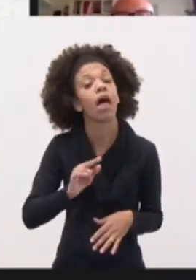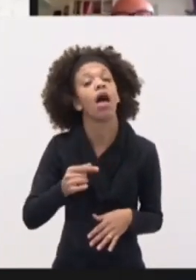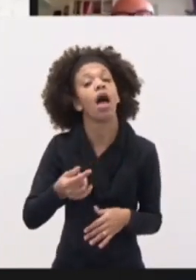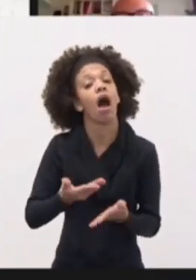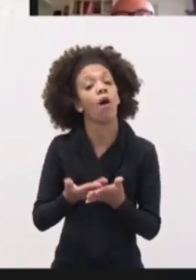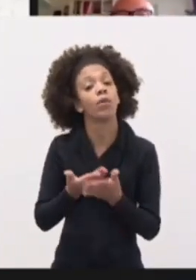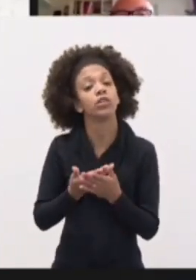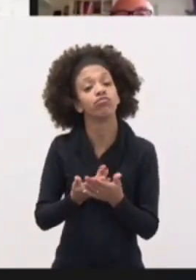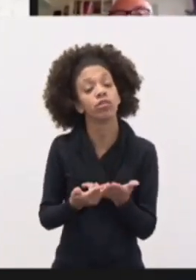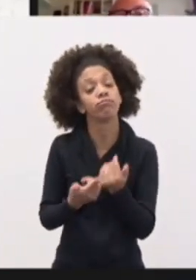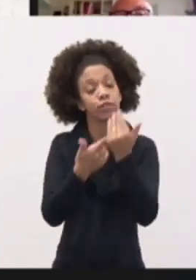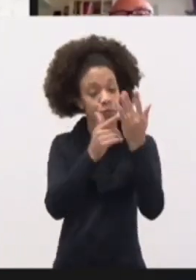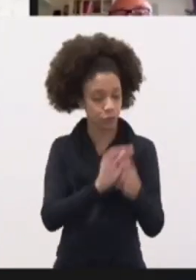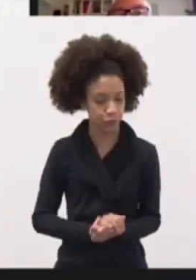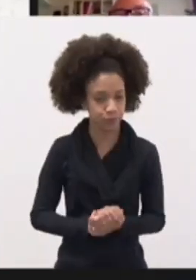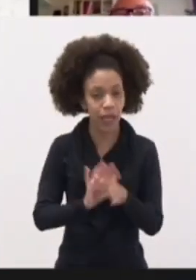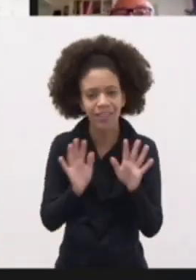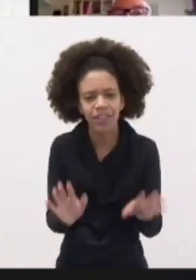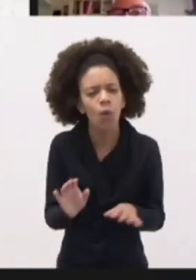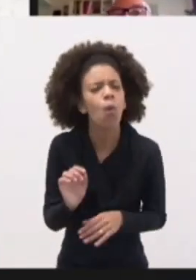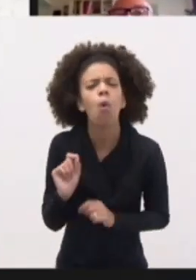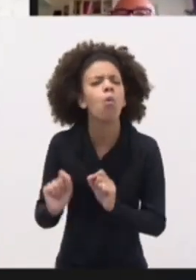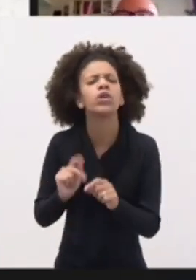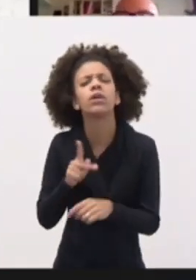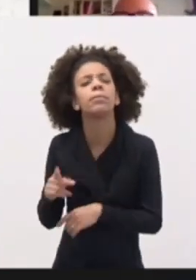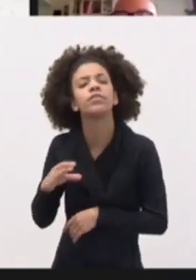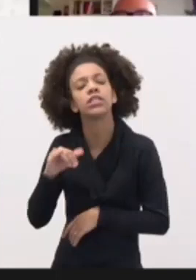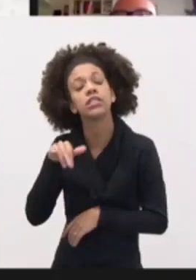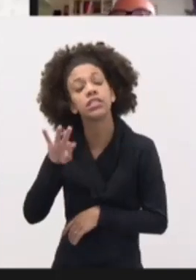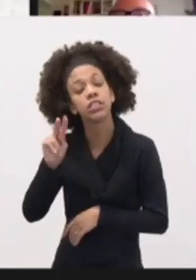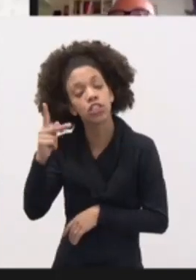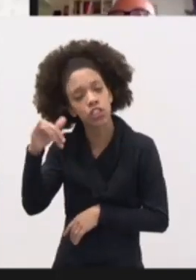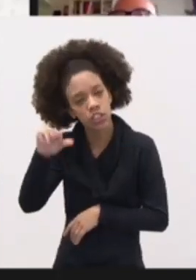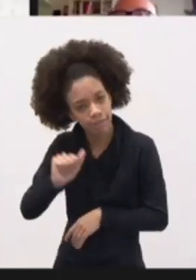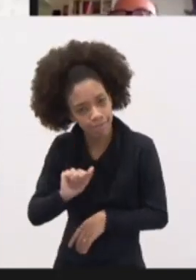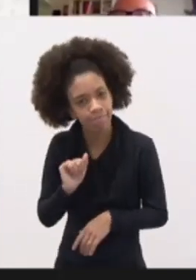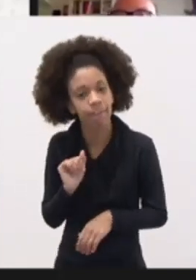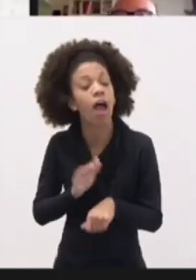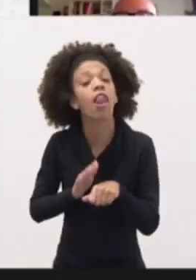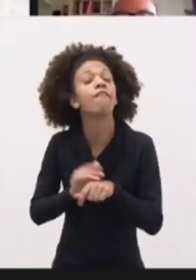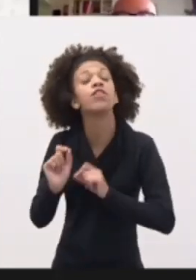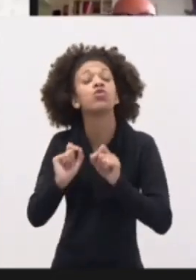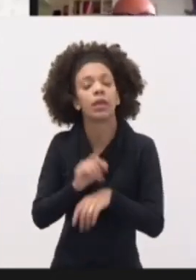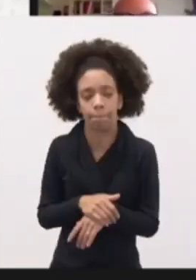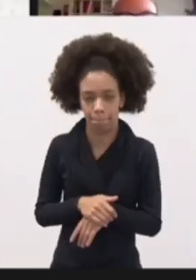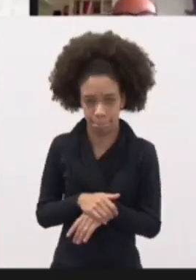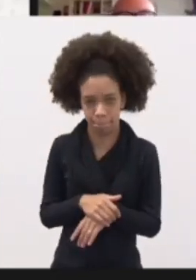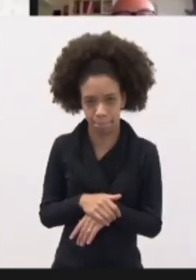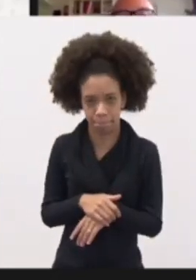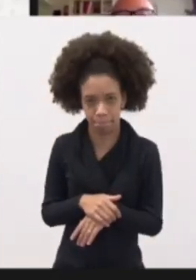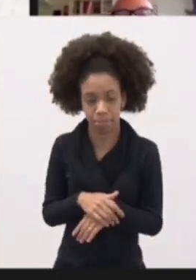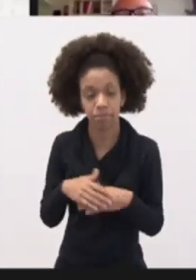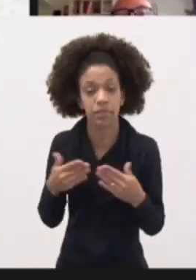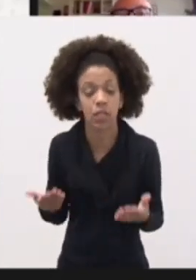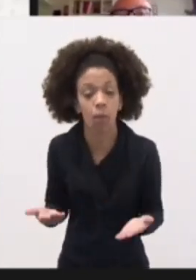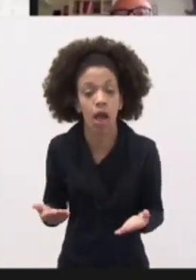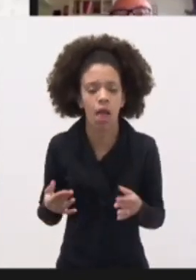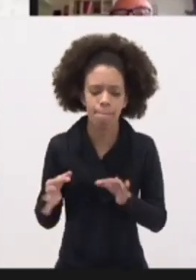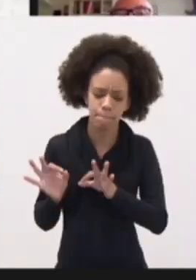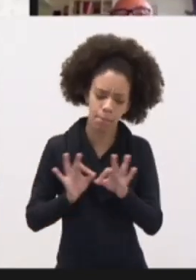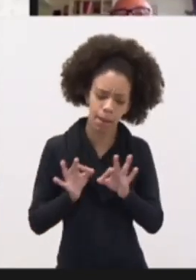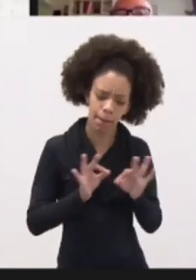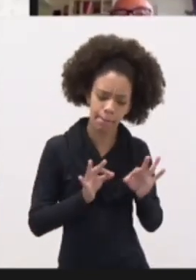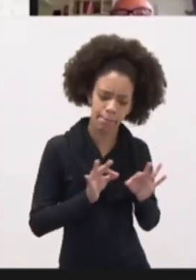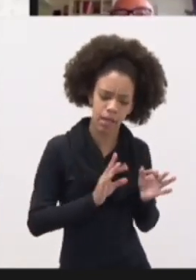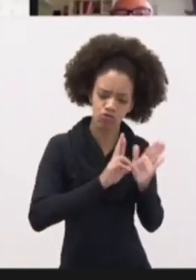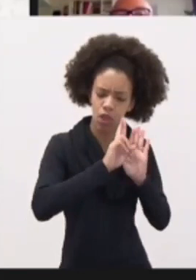Ela realiza um acompanhamento dos estudantes por meio de relatórios e dá devolutivas